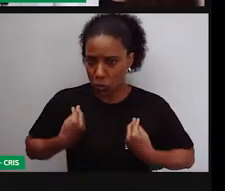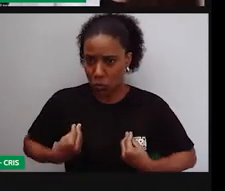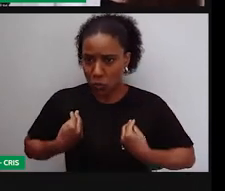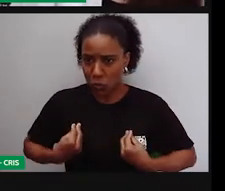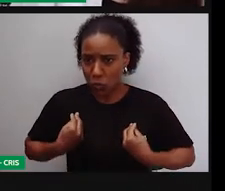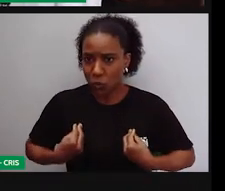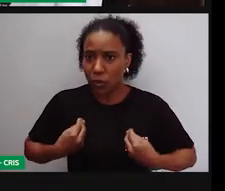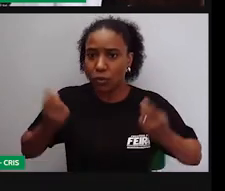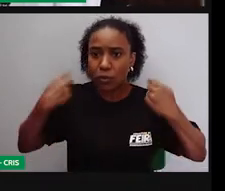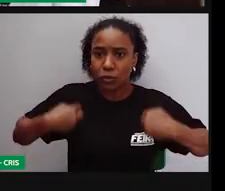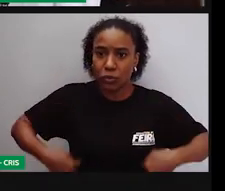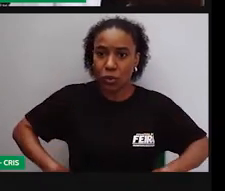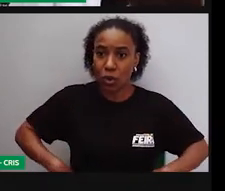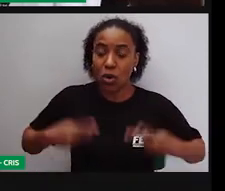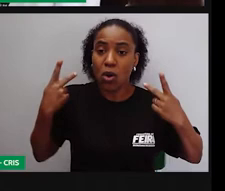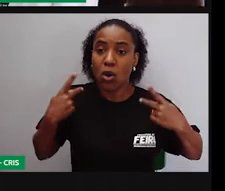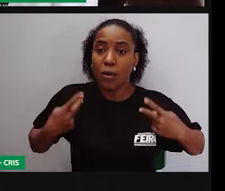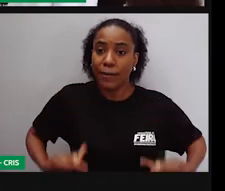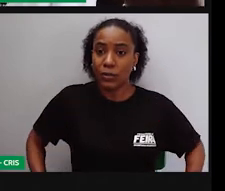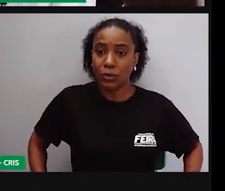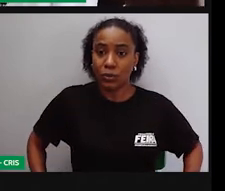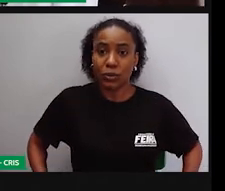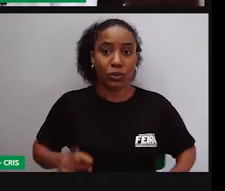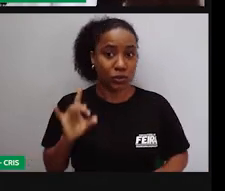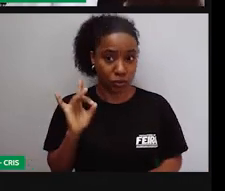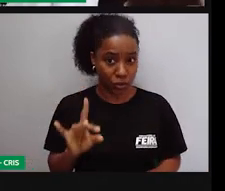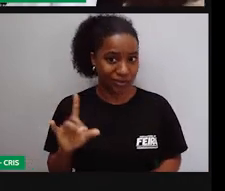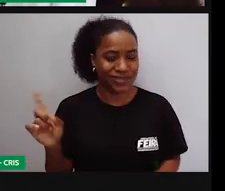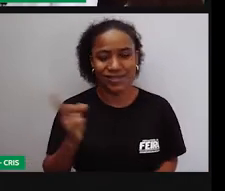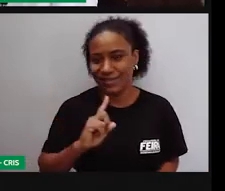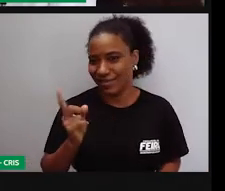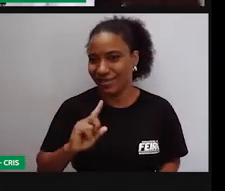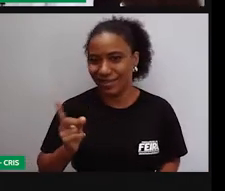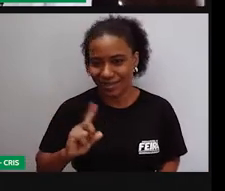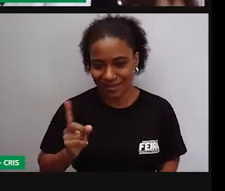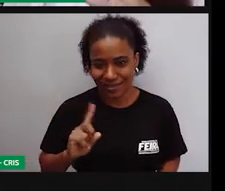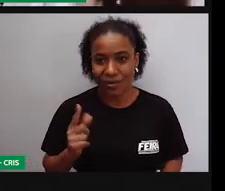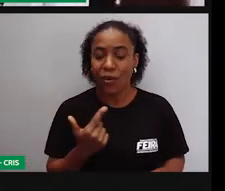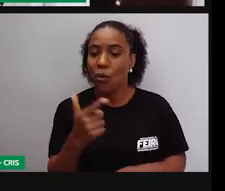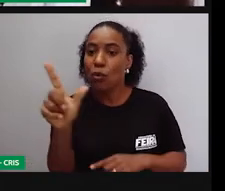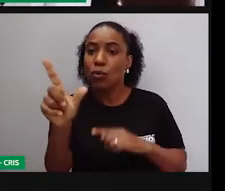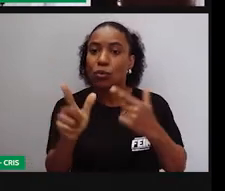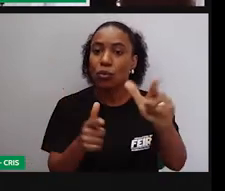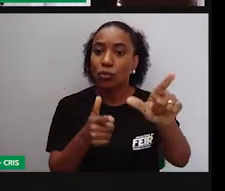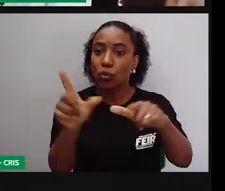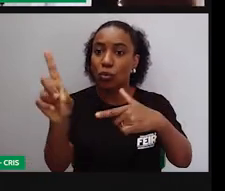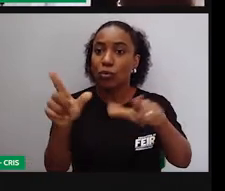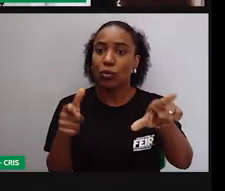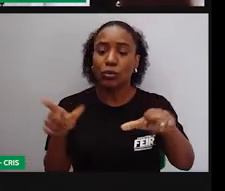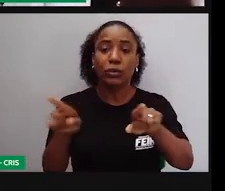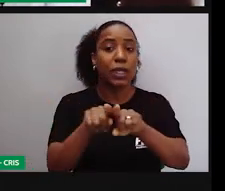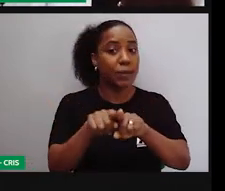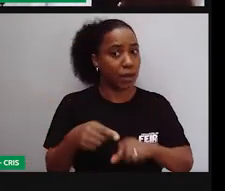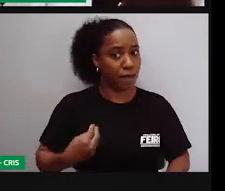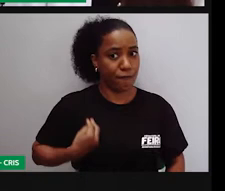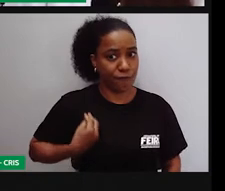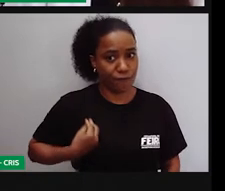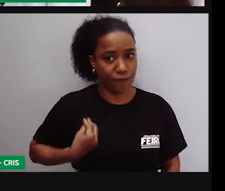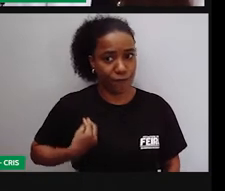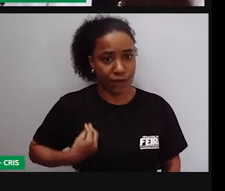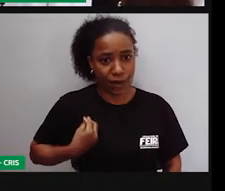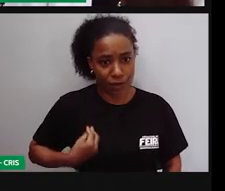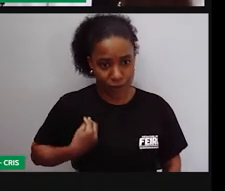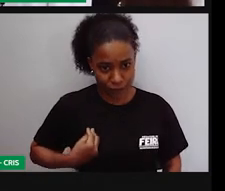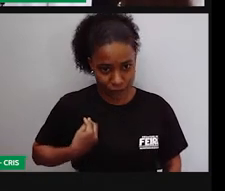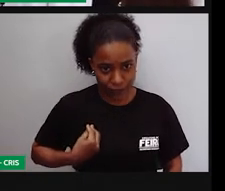temos outros seres que são classificados como ser vivo e todos eles têm essa característica. Organização